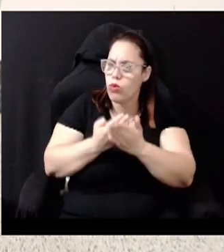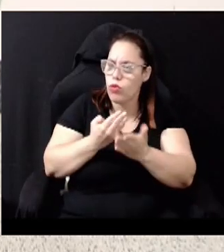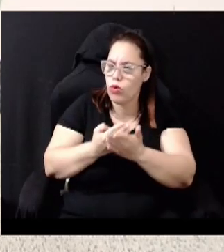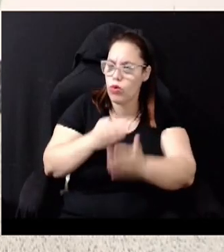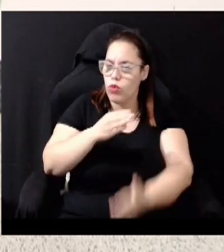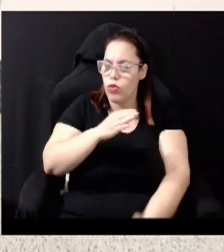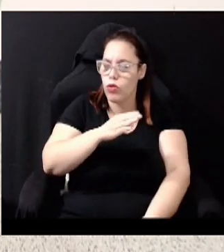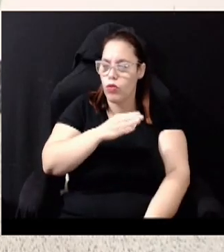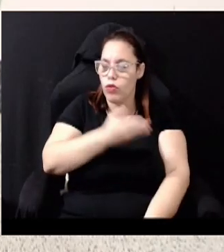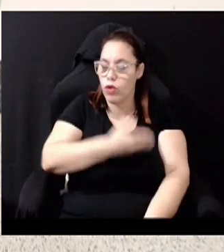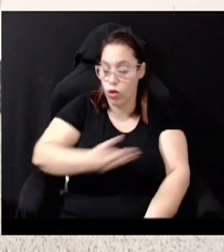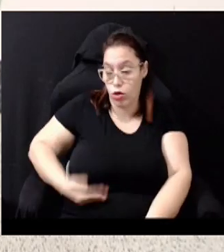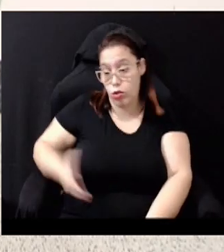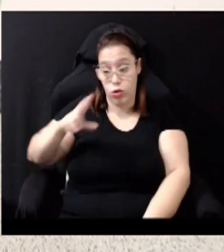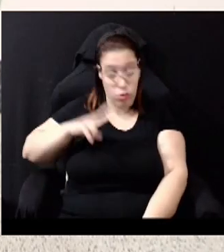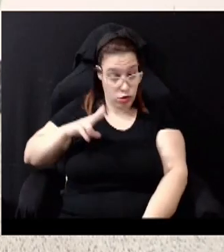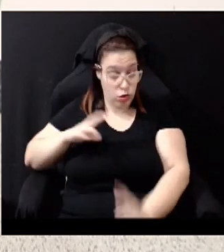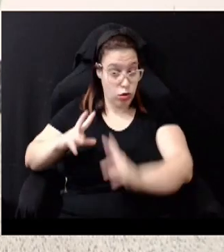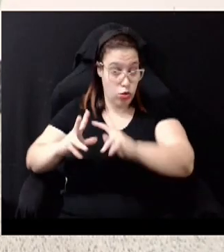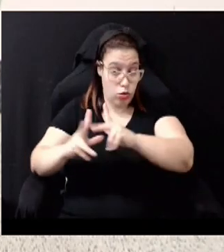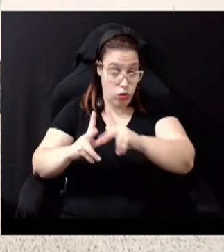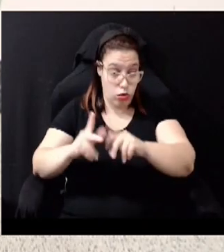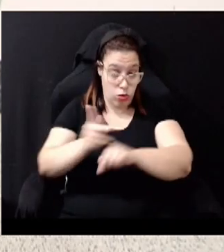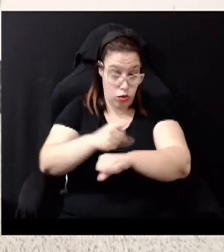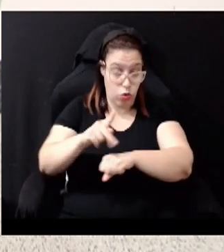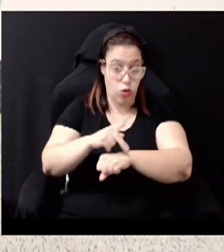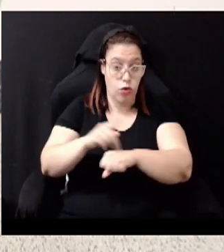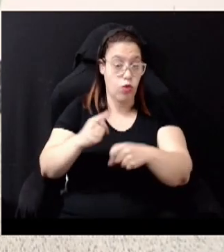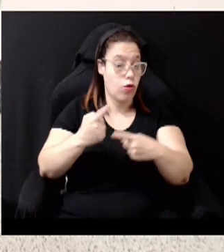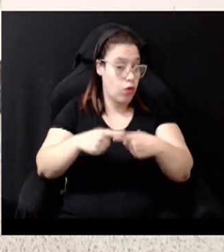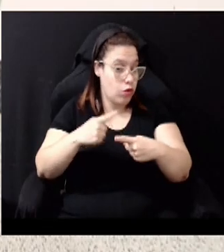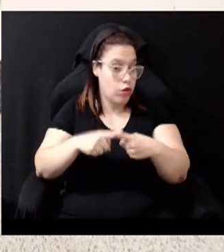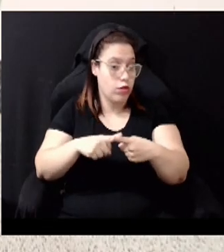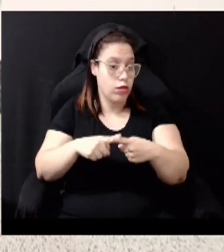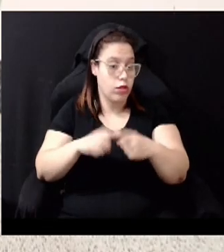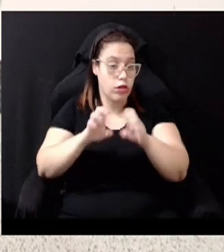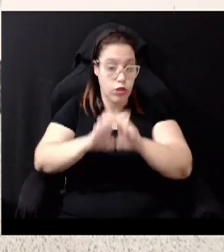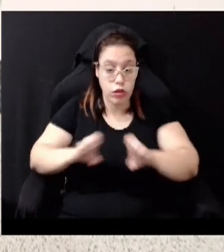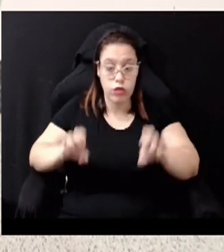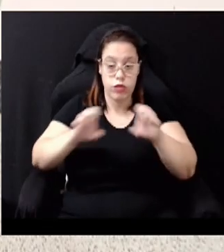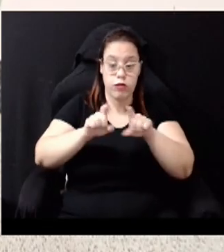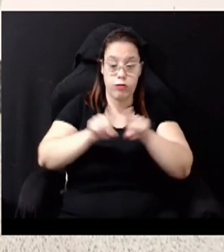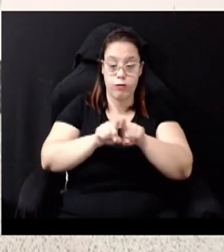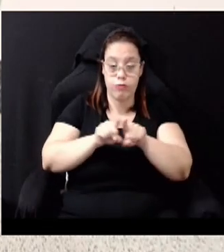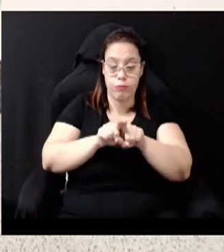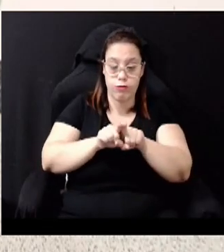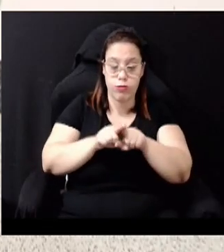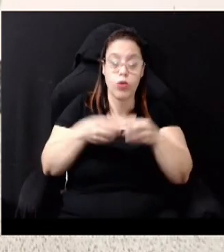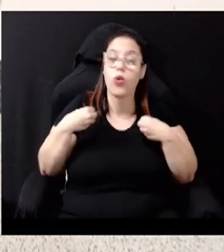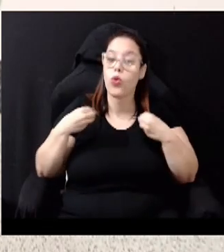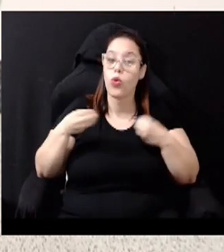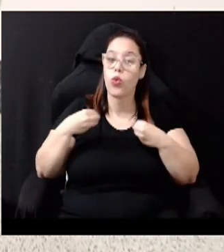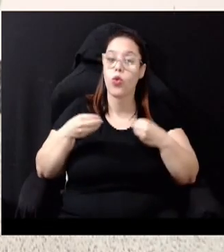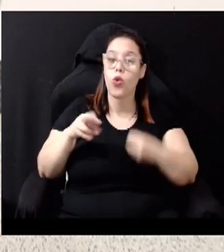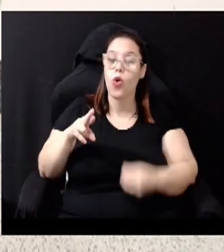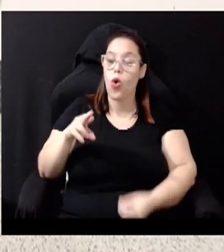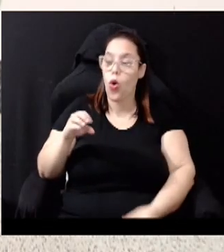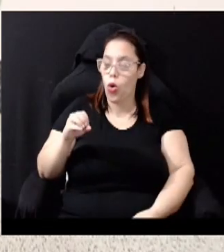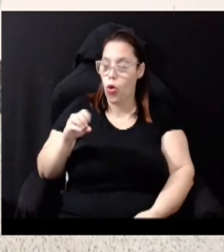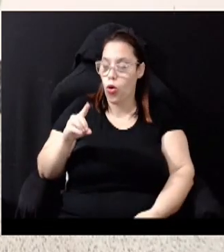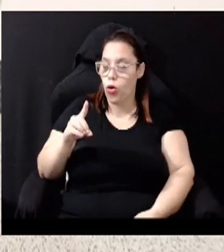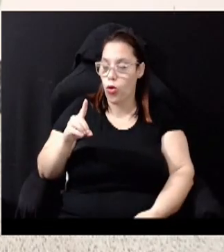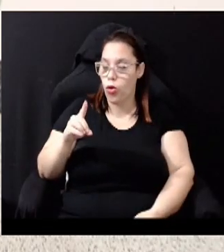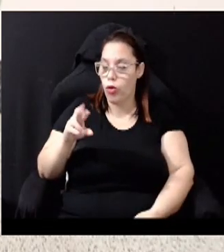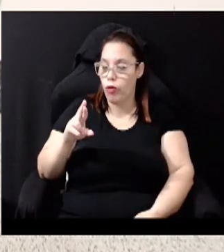né, de todo o país, porque vai ter que ter uma estrutura também nessa questão. Como vai funcionar, Rodrigo? Os alunos